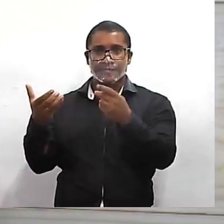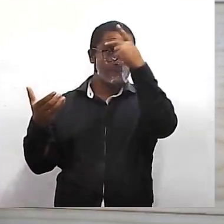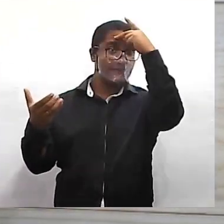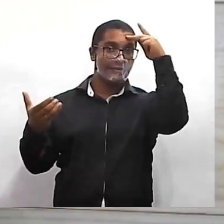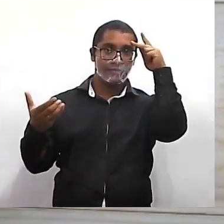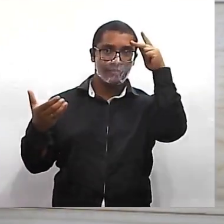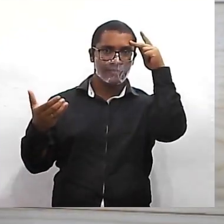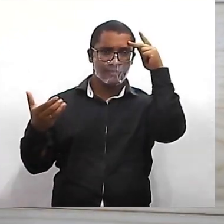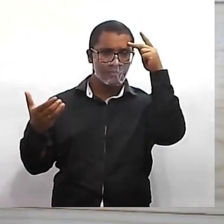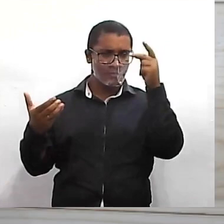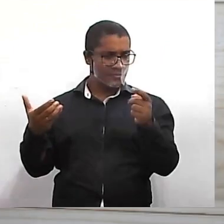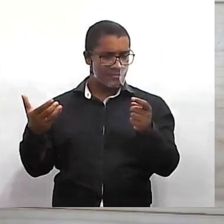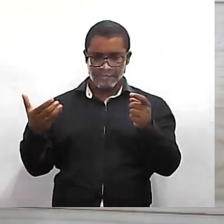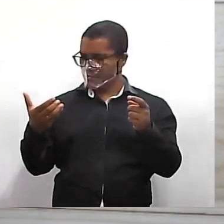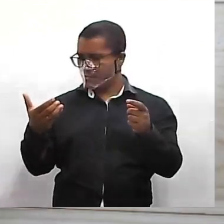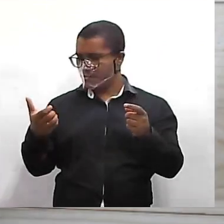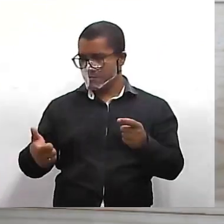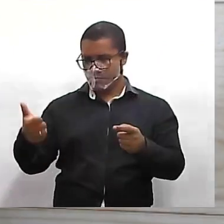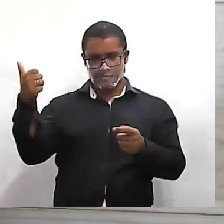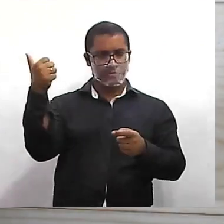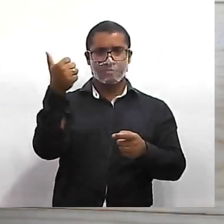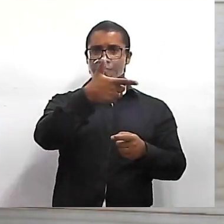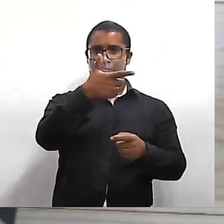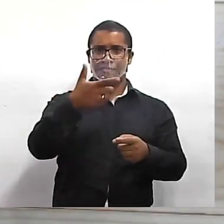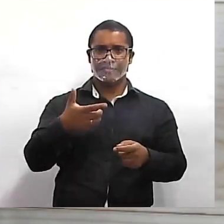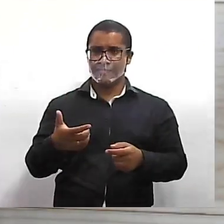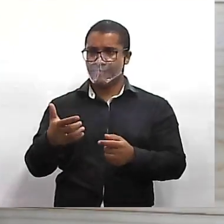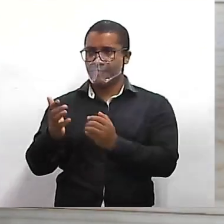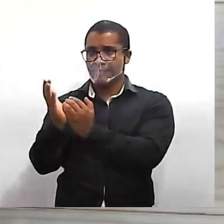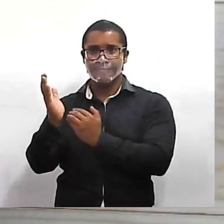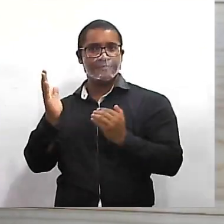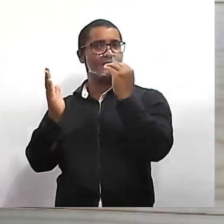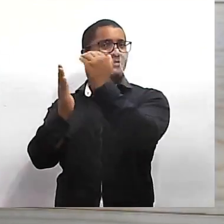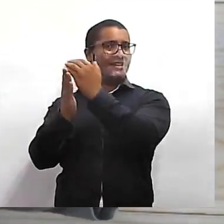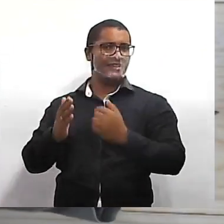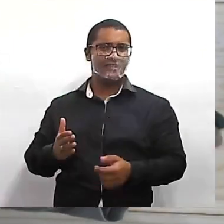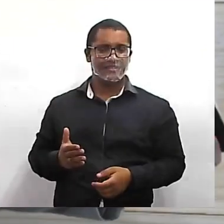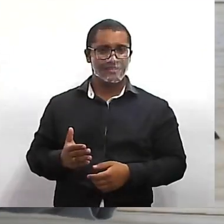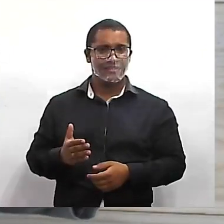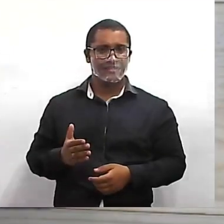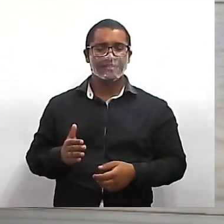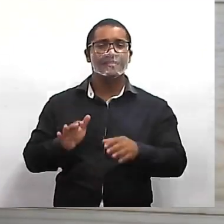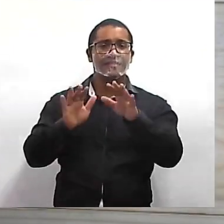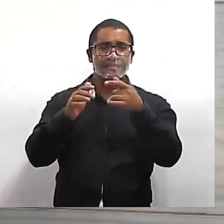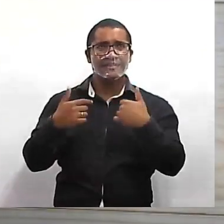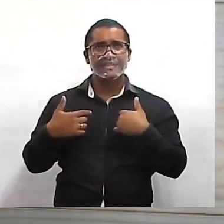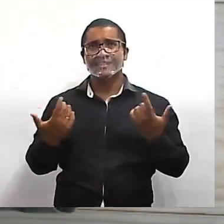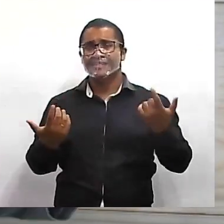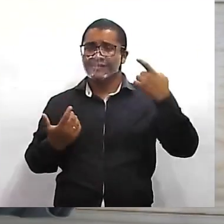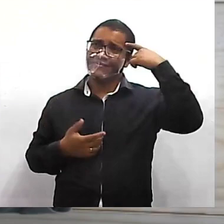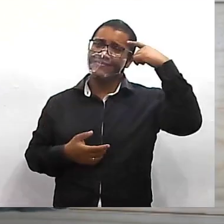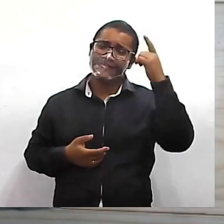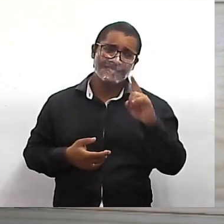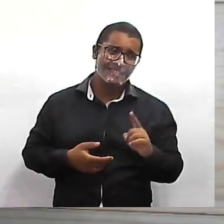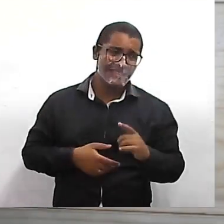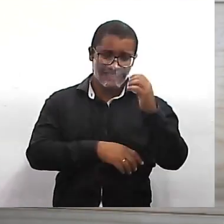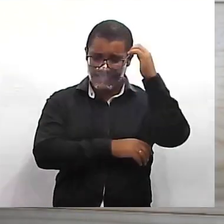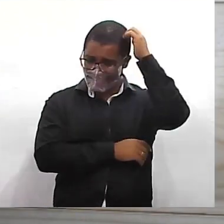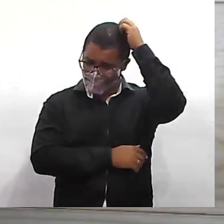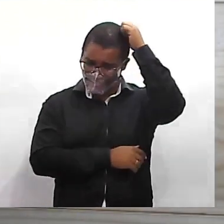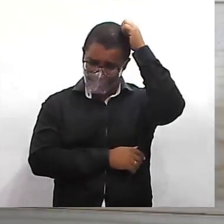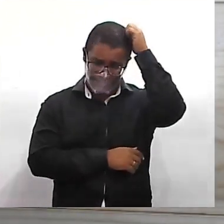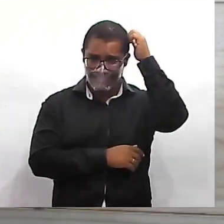importante, porque a gente precisa ir atrás das informações. Eu não tenho desculpa mais para dizer que eu não sei. Eu tenho